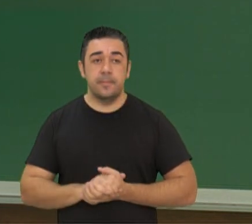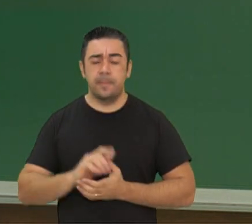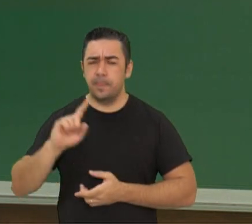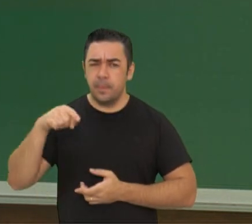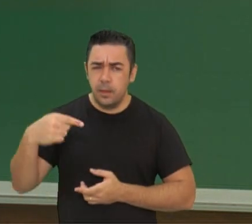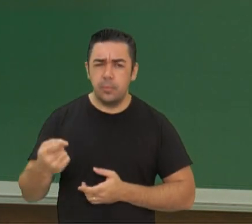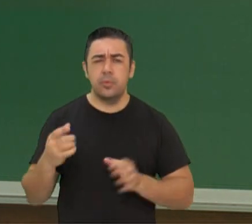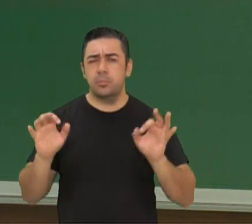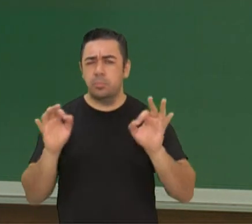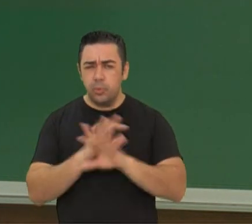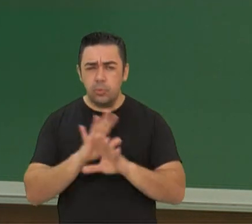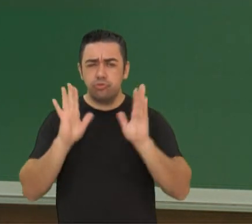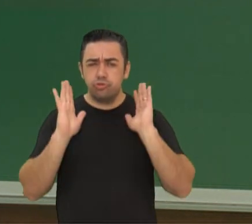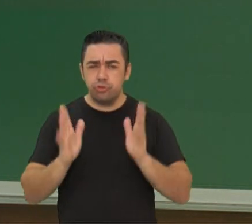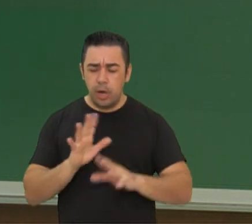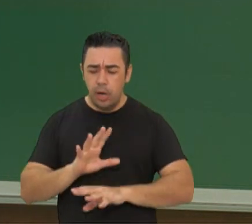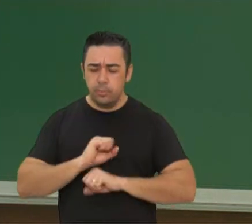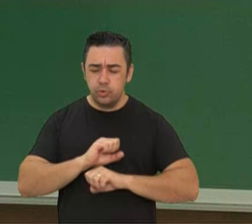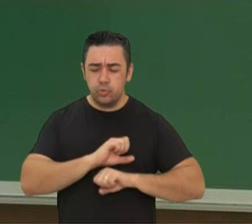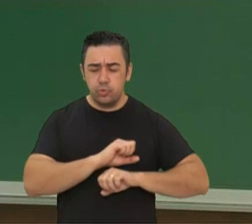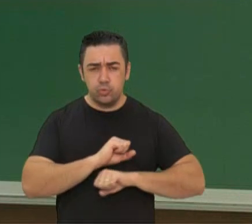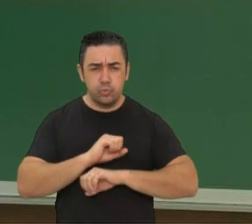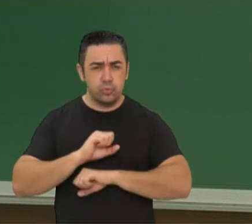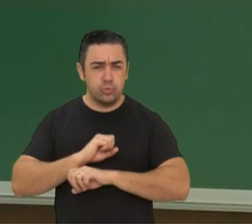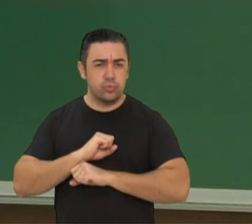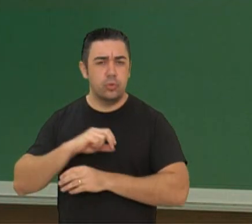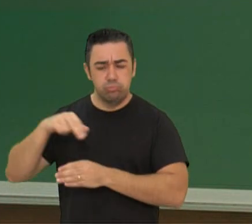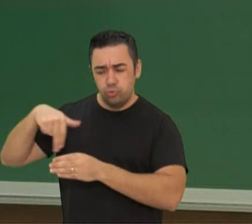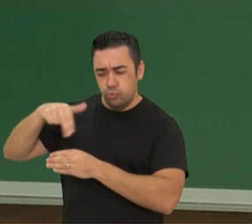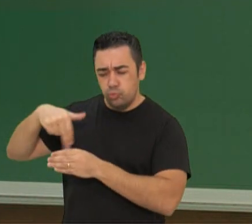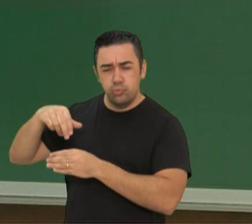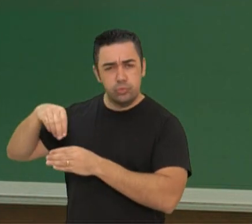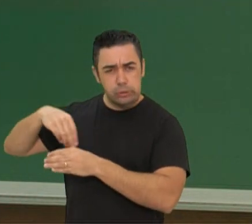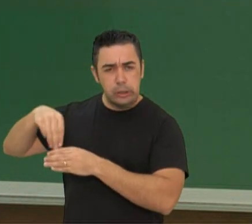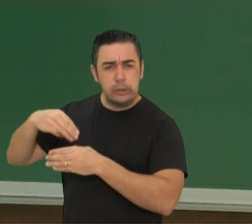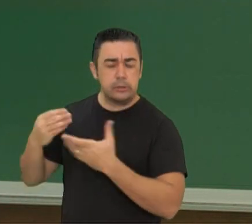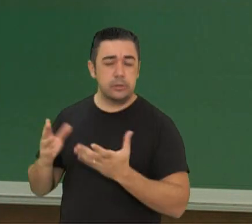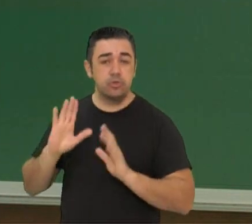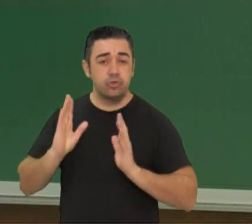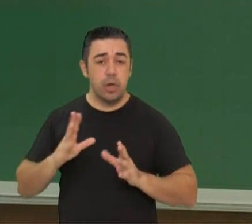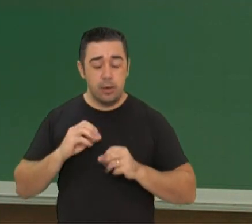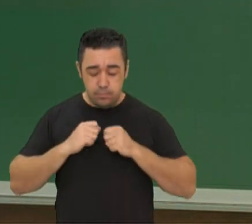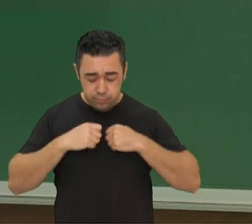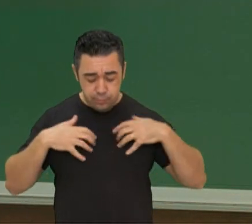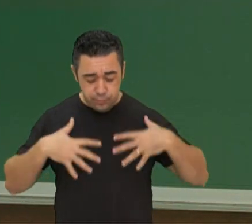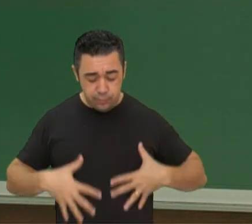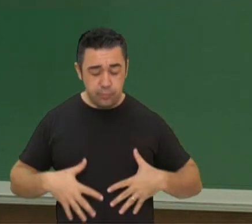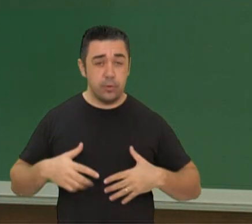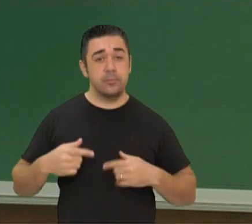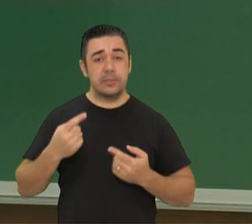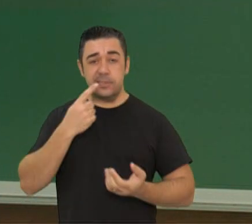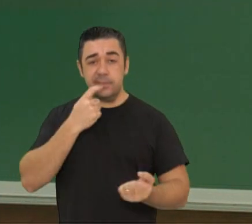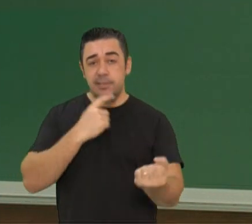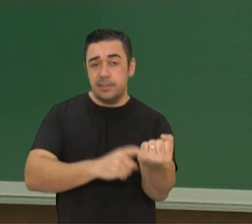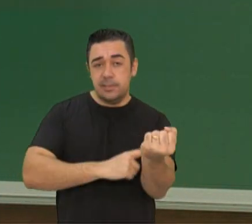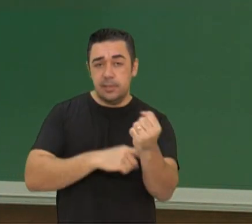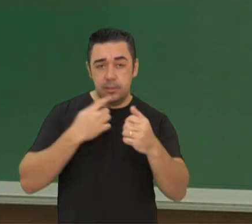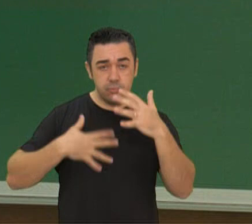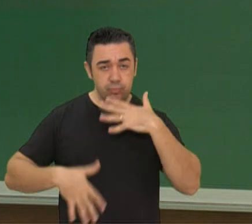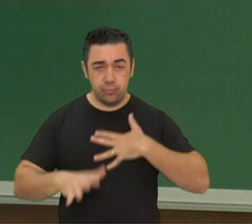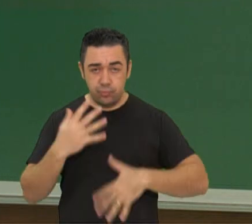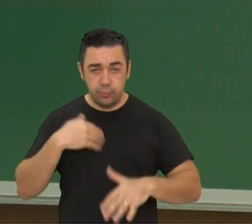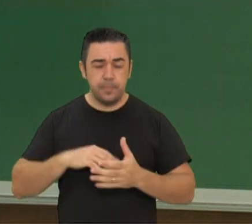de tudo isso, dessa absorção de nutrientes, né, para o corpo poder distribuir para as células, e agora, o que sobrou? Ali